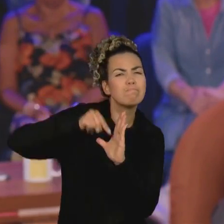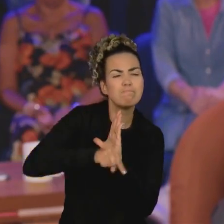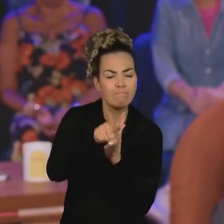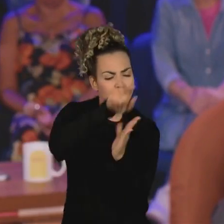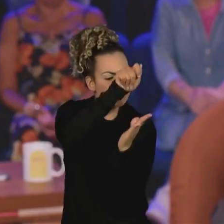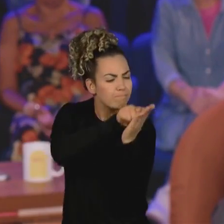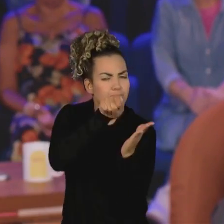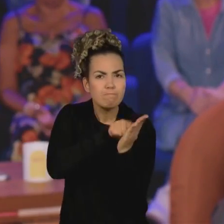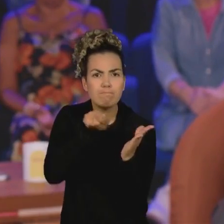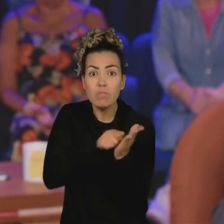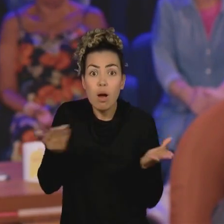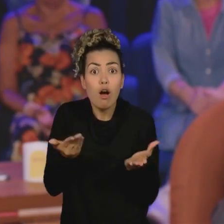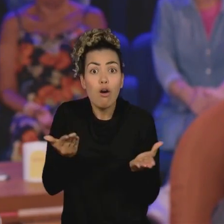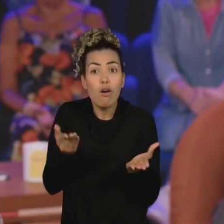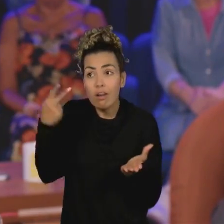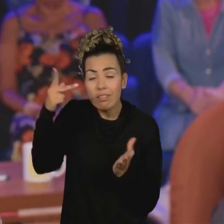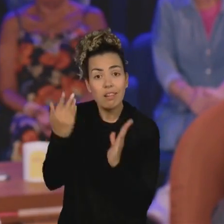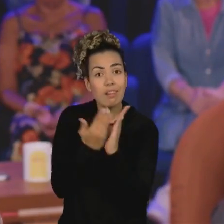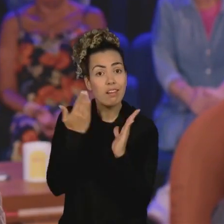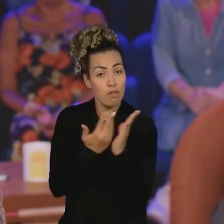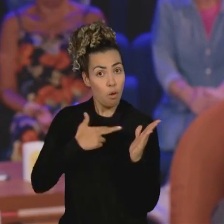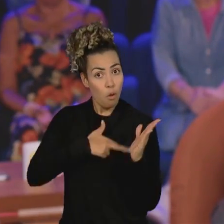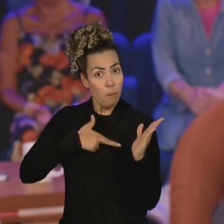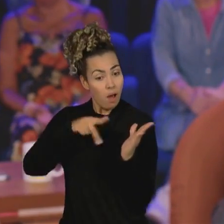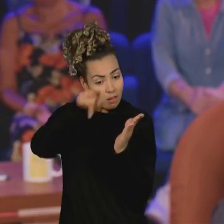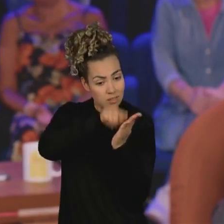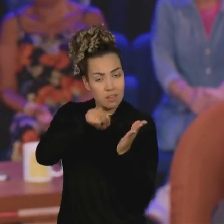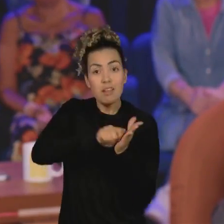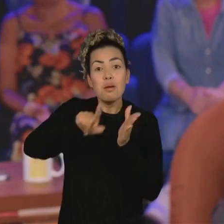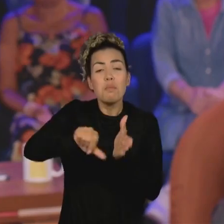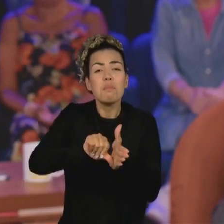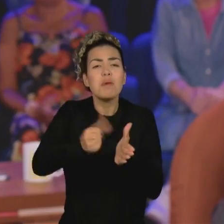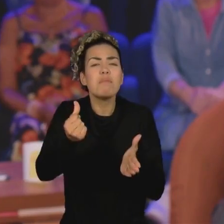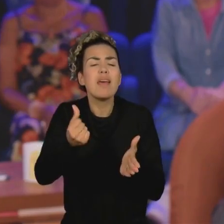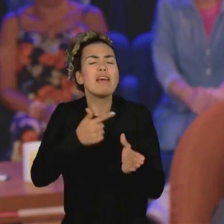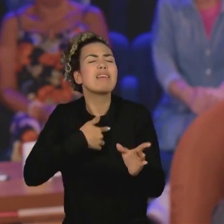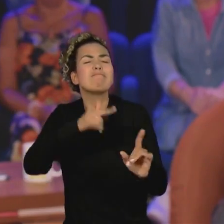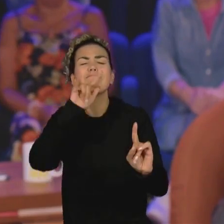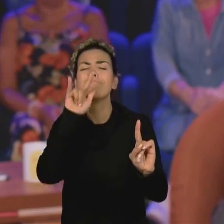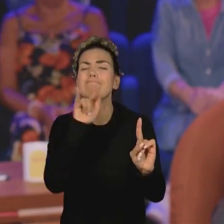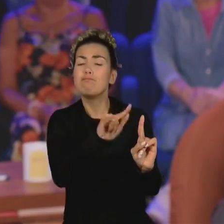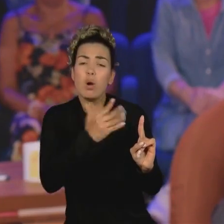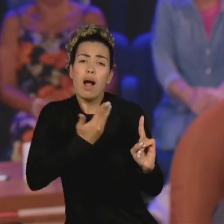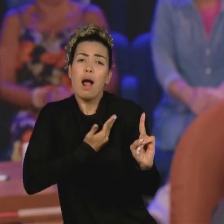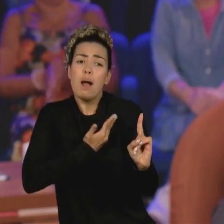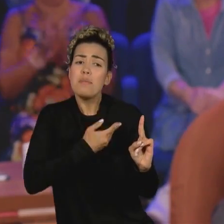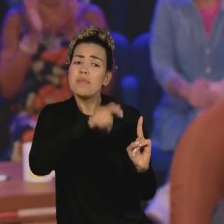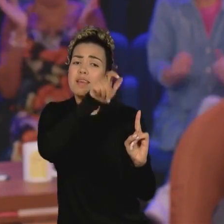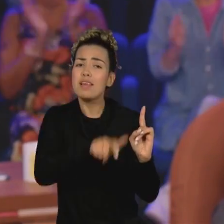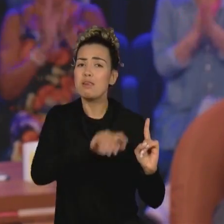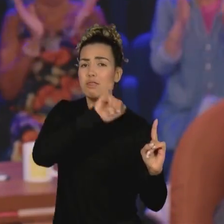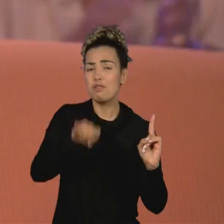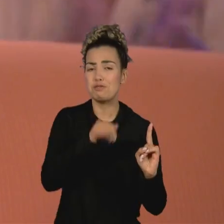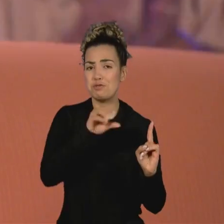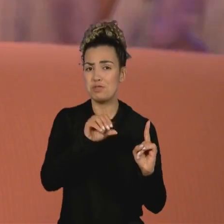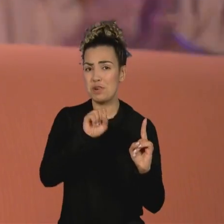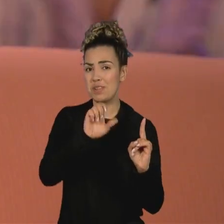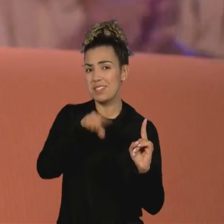lançar seu primeiro romance. Meu amado amigo José Roberto de Castro Neves.